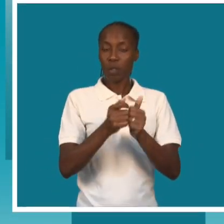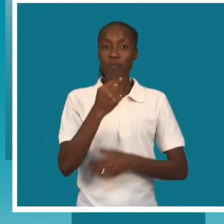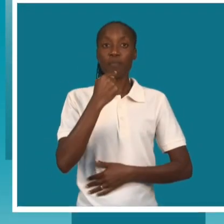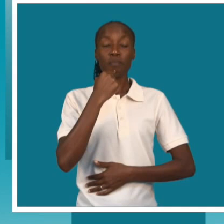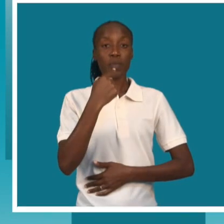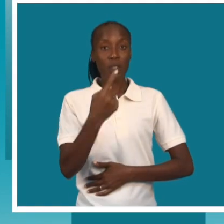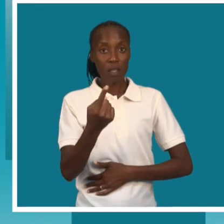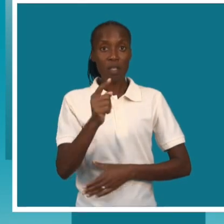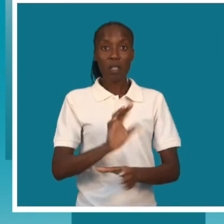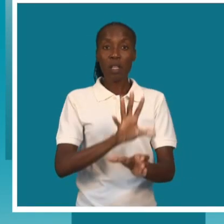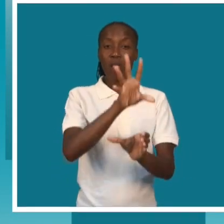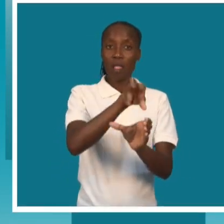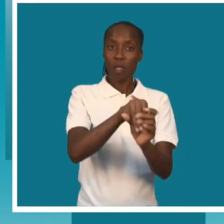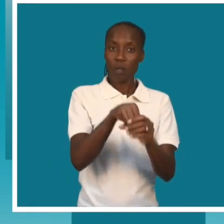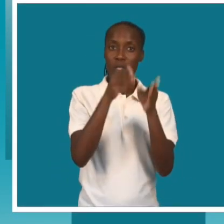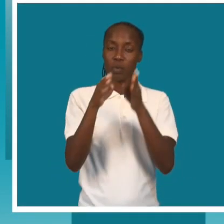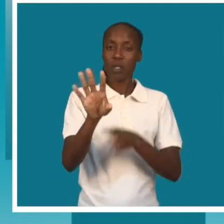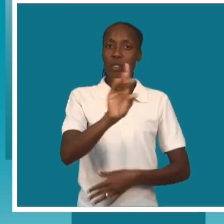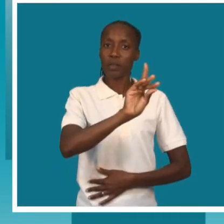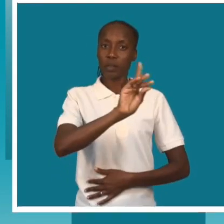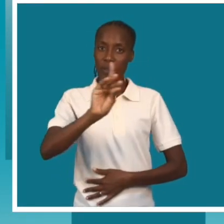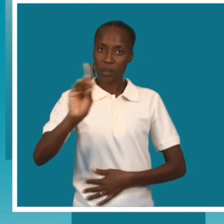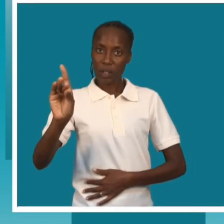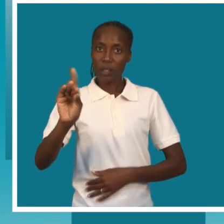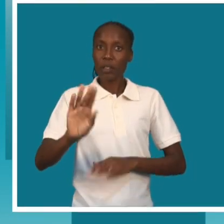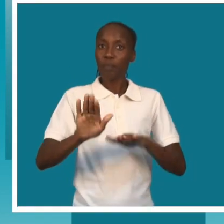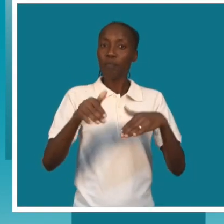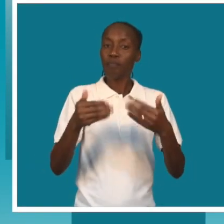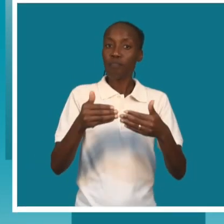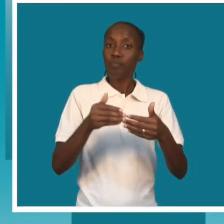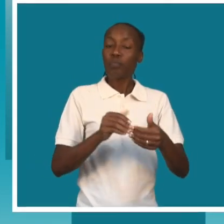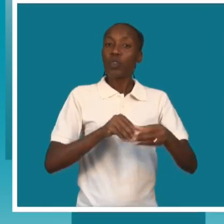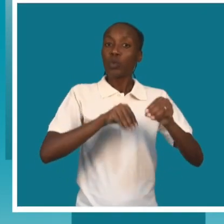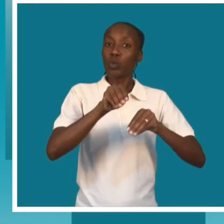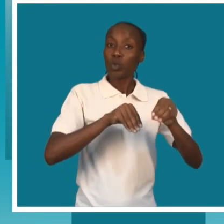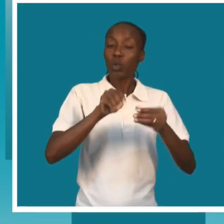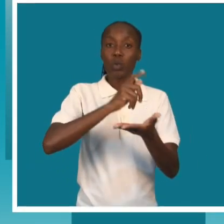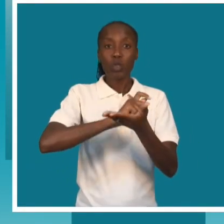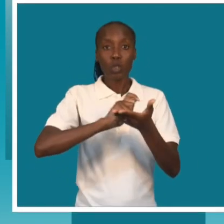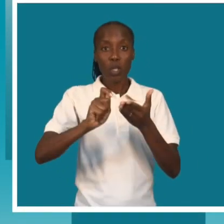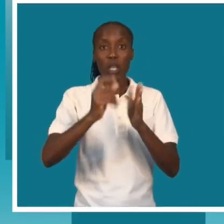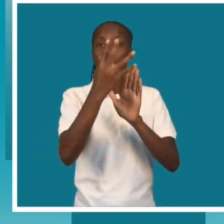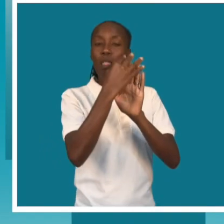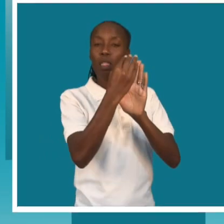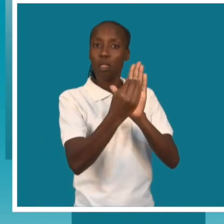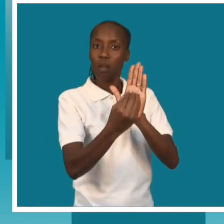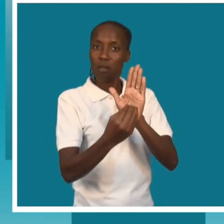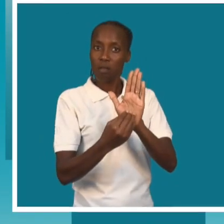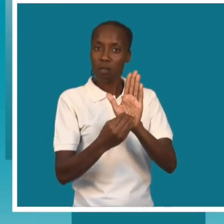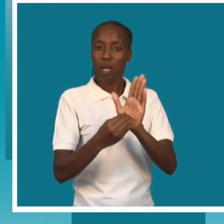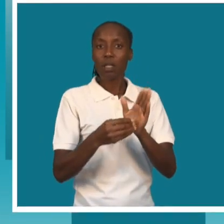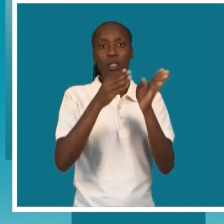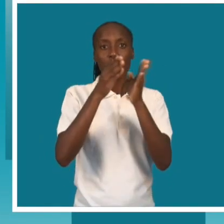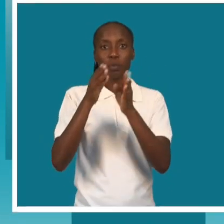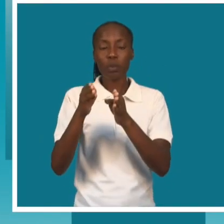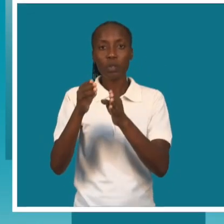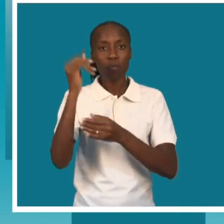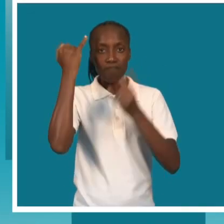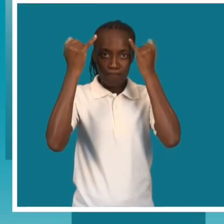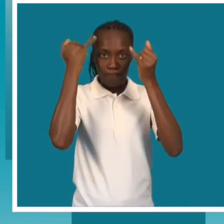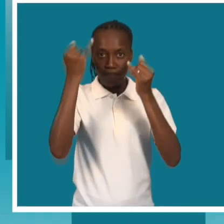Faisal Cedat, diz que a inclusão de pessoas com deficiência no jogo escolar vai ajudar a